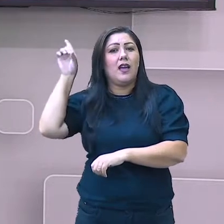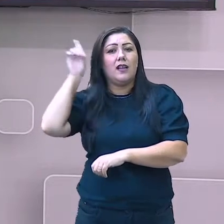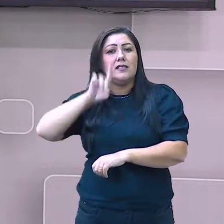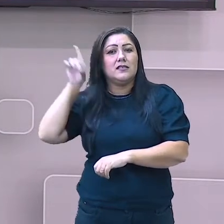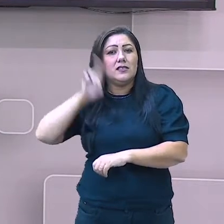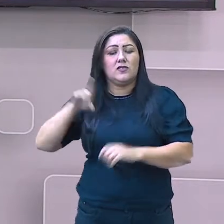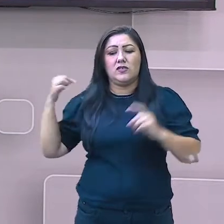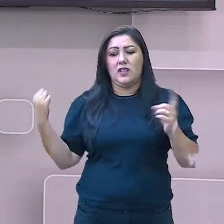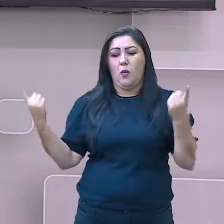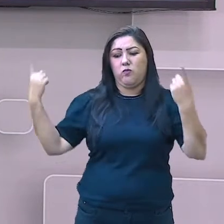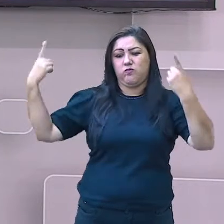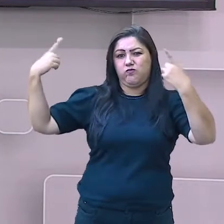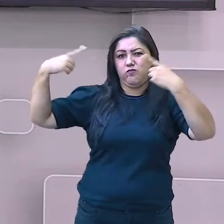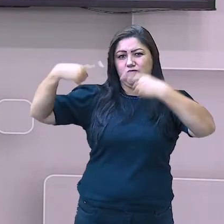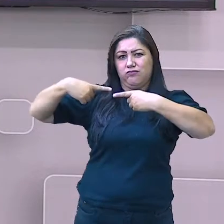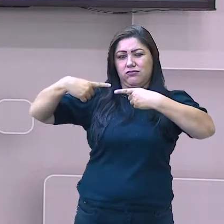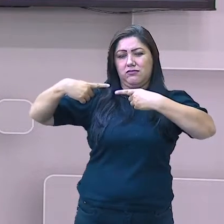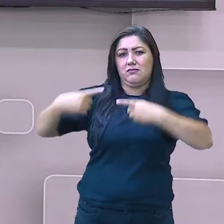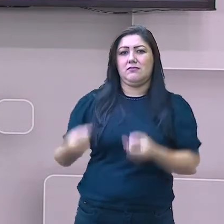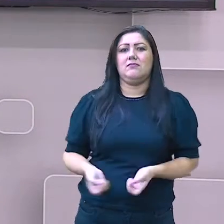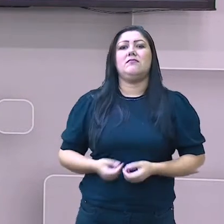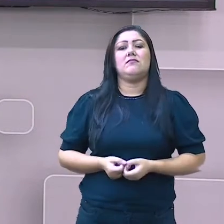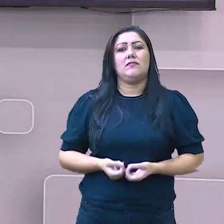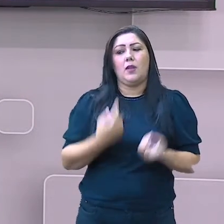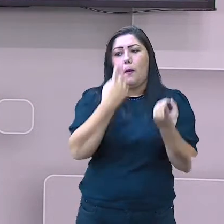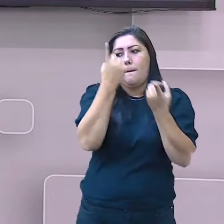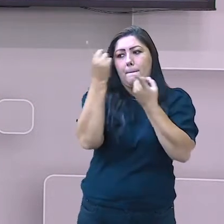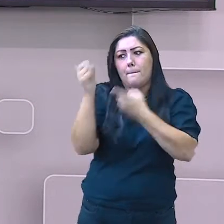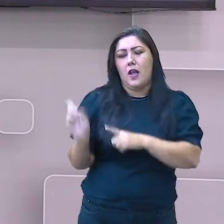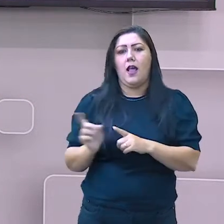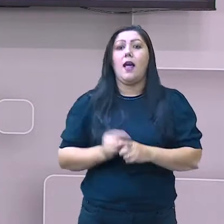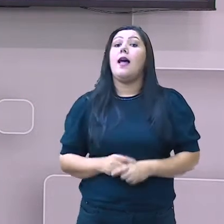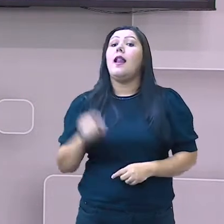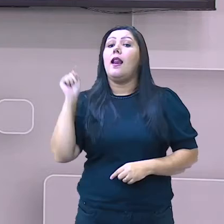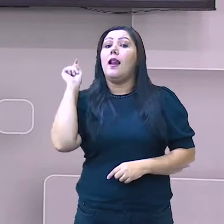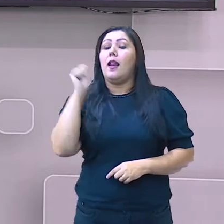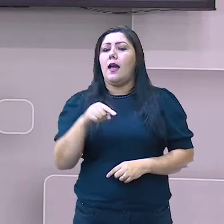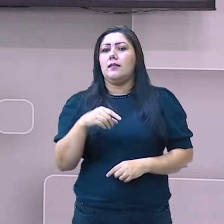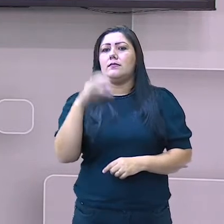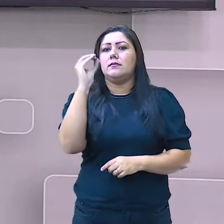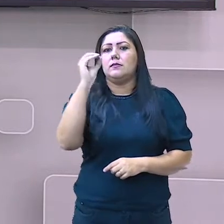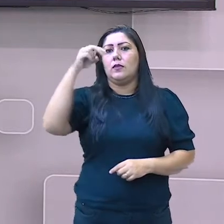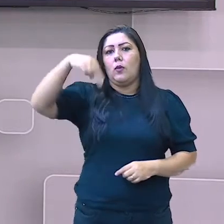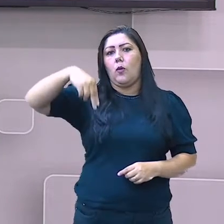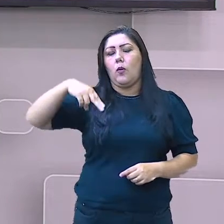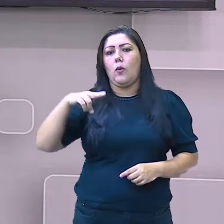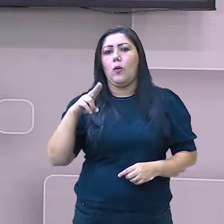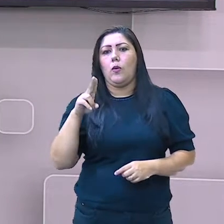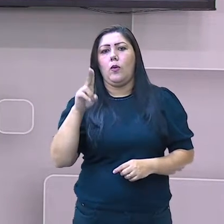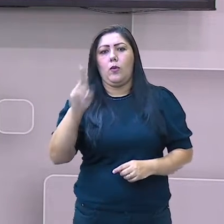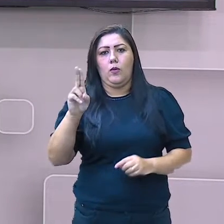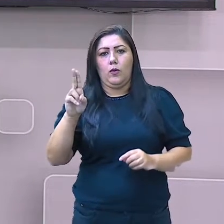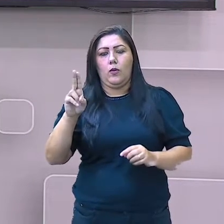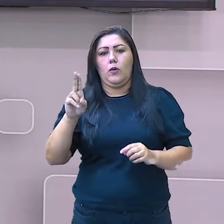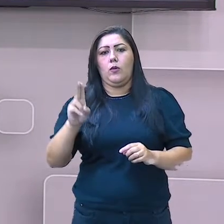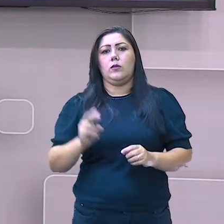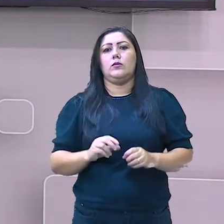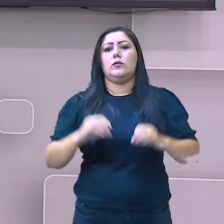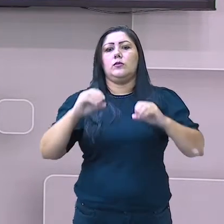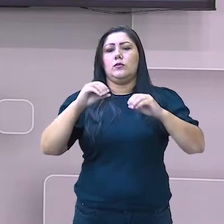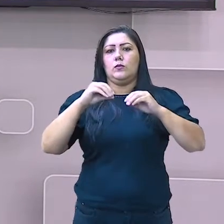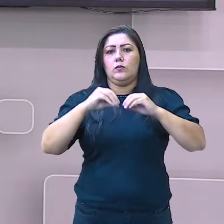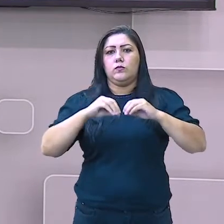até mesmo dentro da ONU. Ela é membro permanente do Conselho de Segurança da ONU e possui um dos